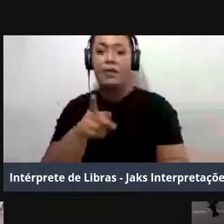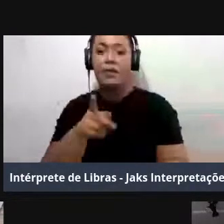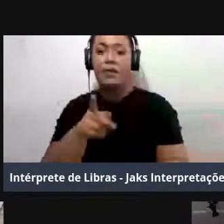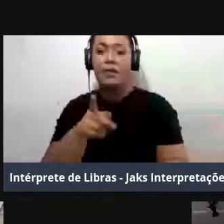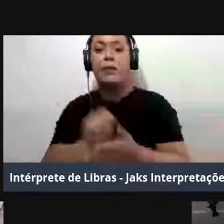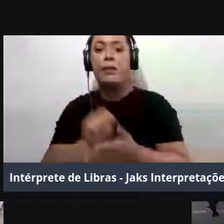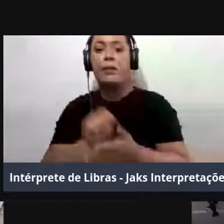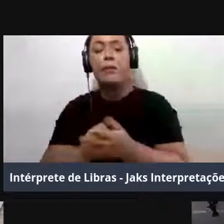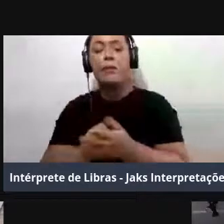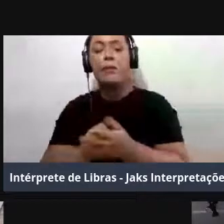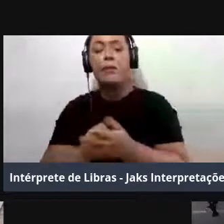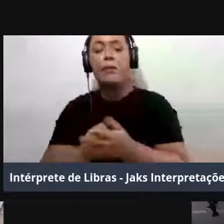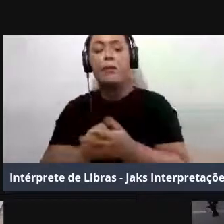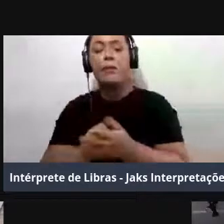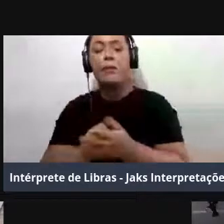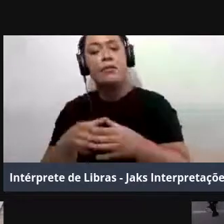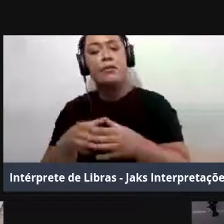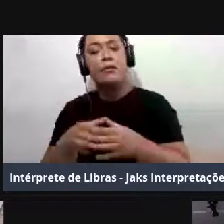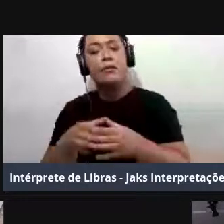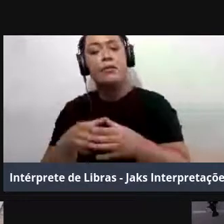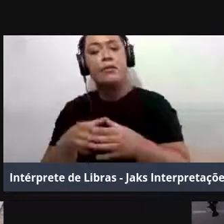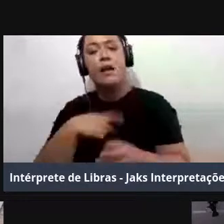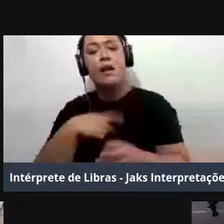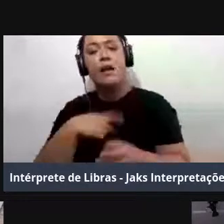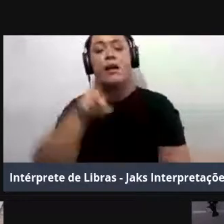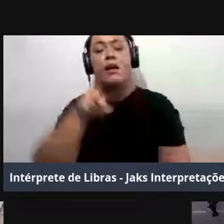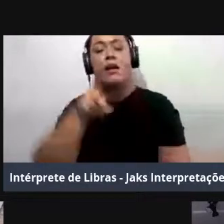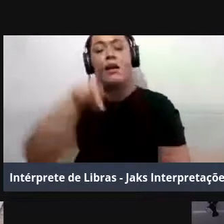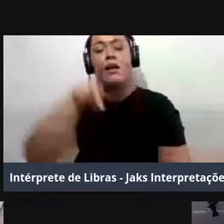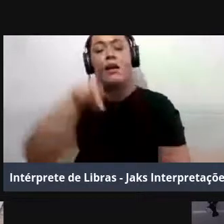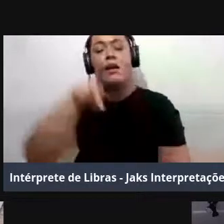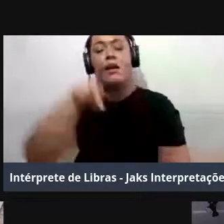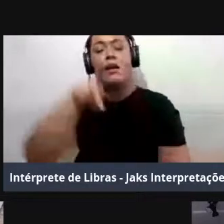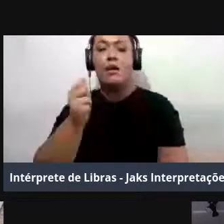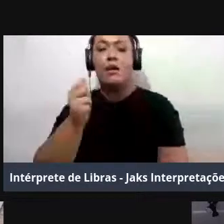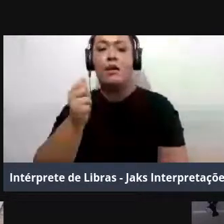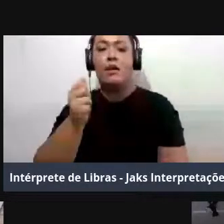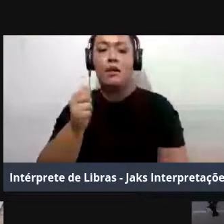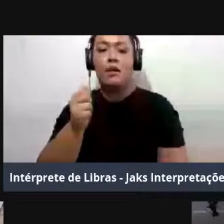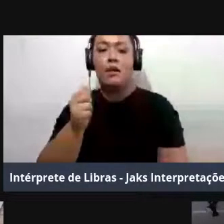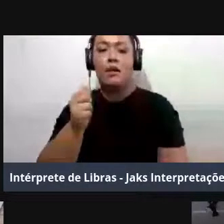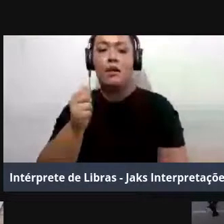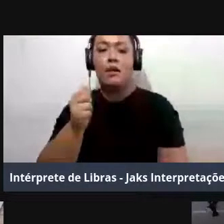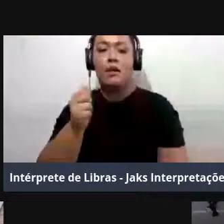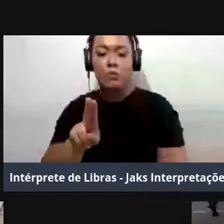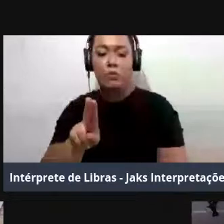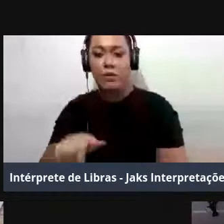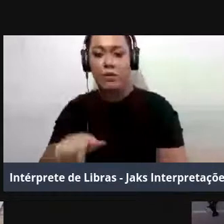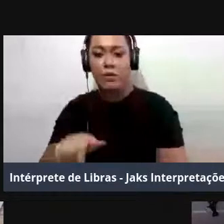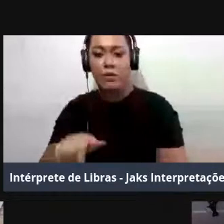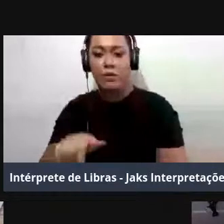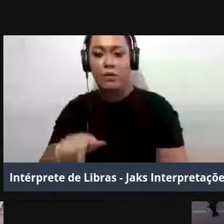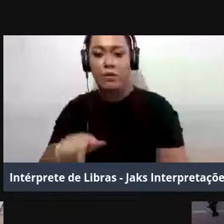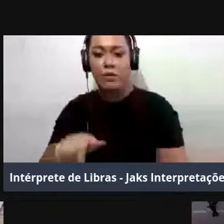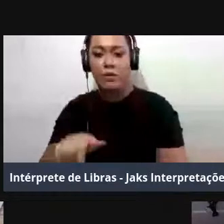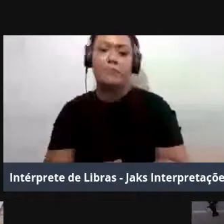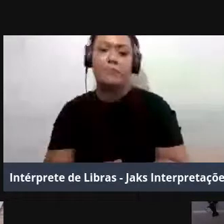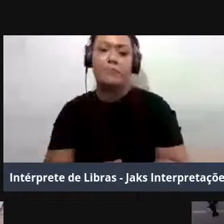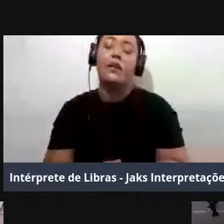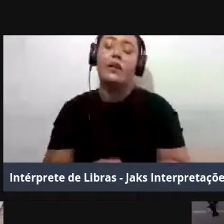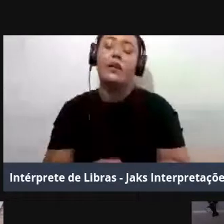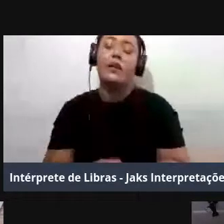Comunicação e manejo de mídias, Grace Guarani, uma indígena guarani que mora em território Pancararu há alguns